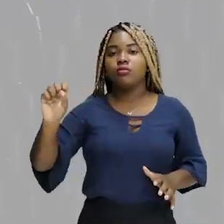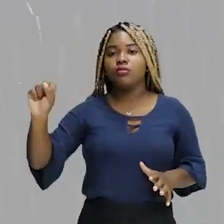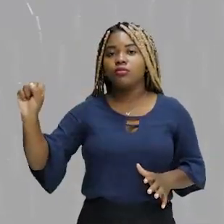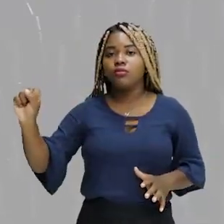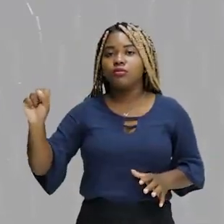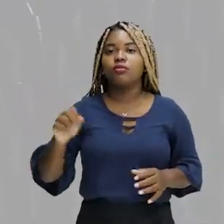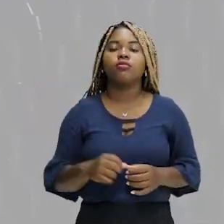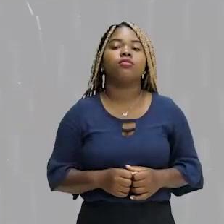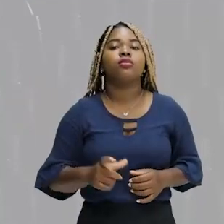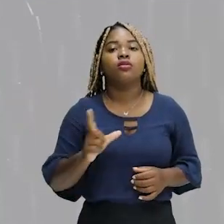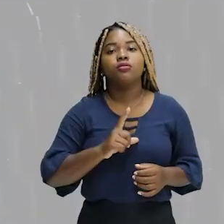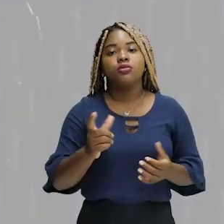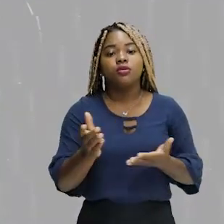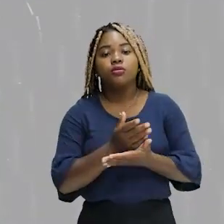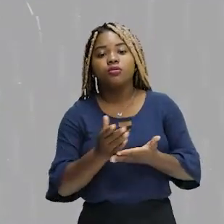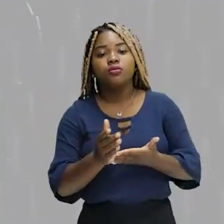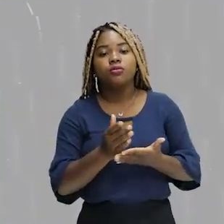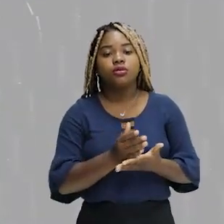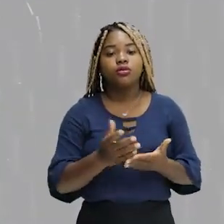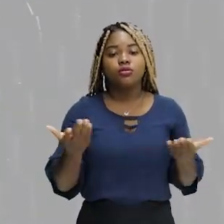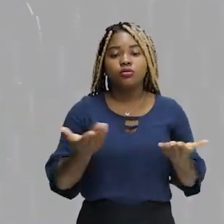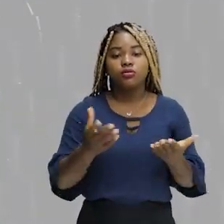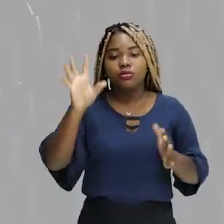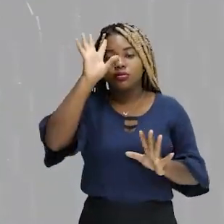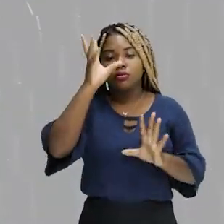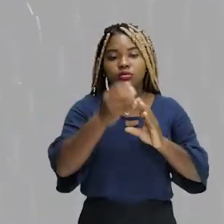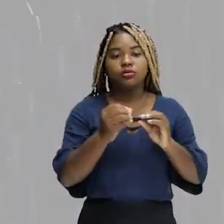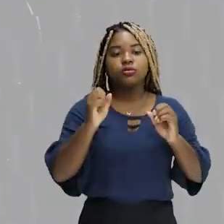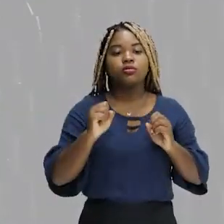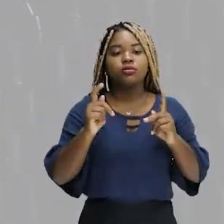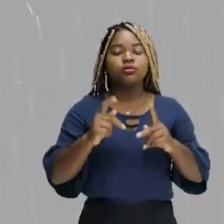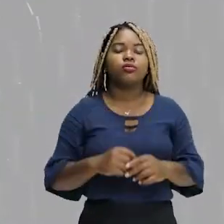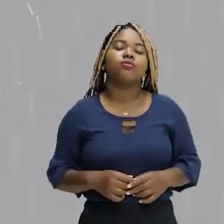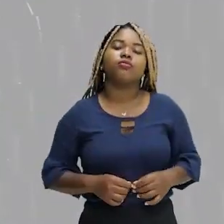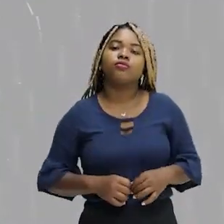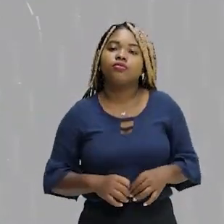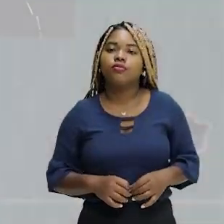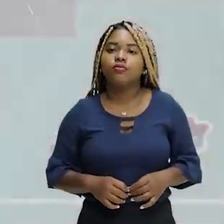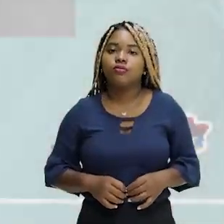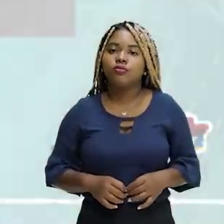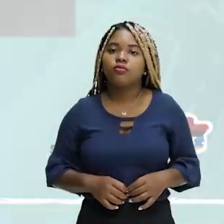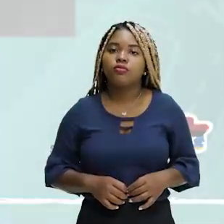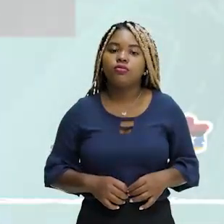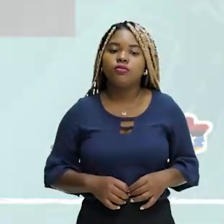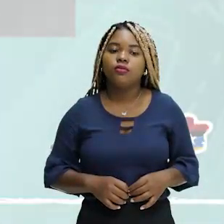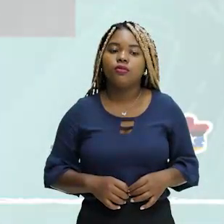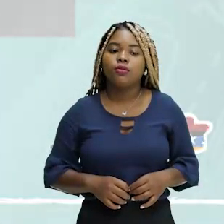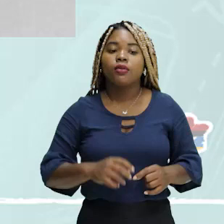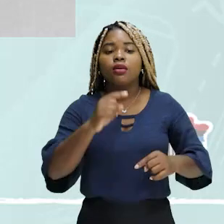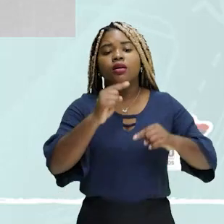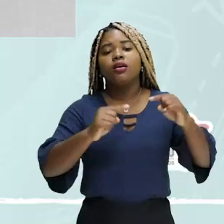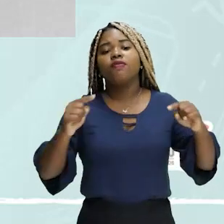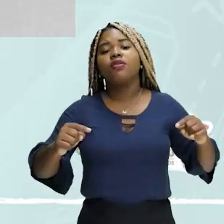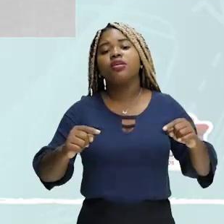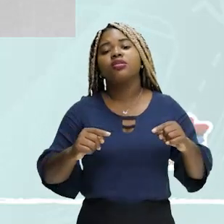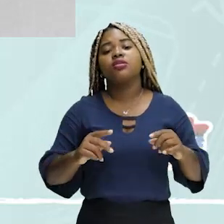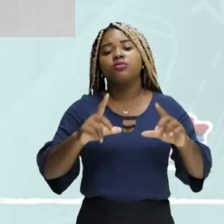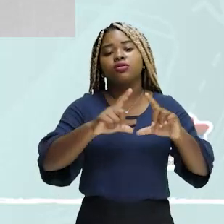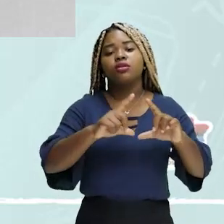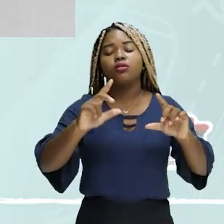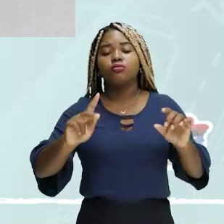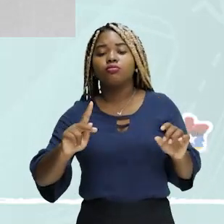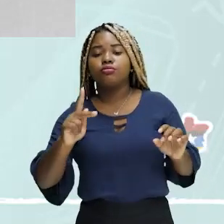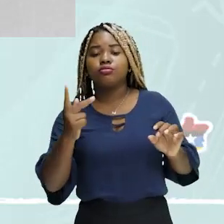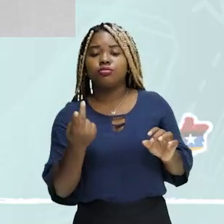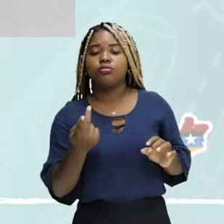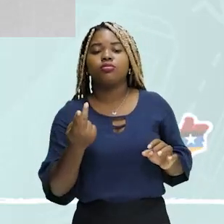algumas questões sobre a lei de Hess. Então, olha só, a variação de entalpia, ou